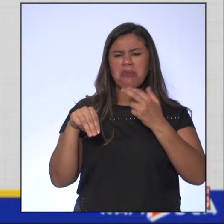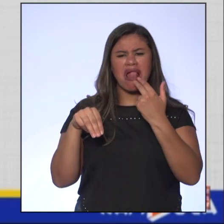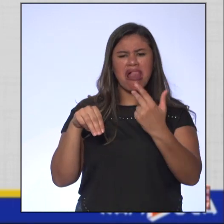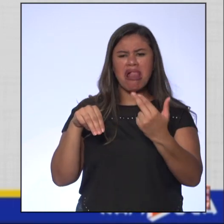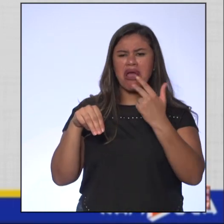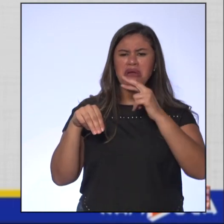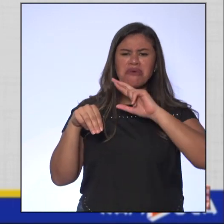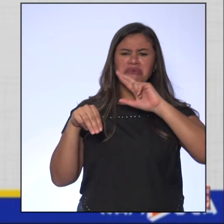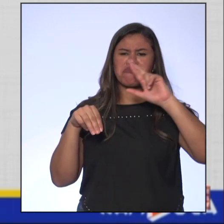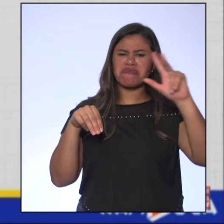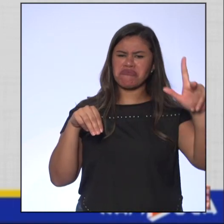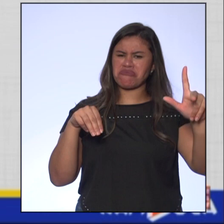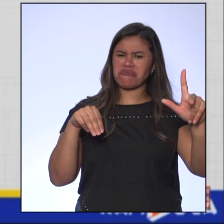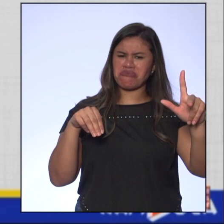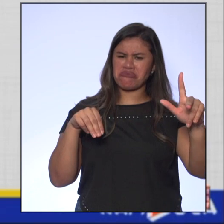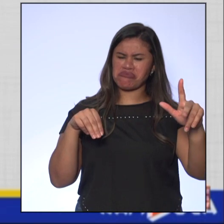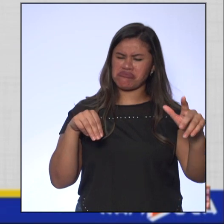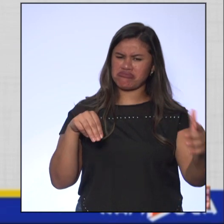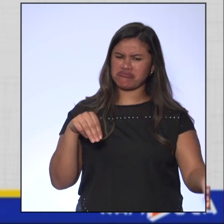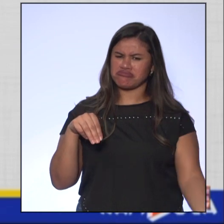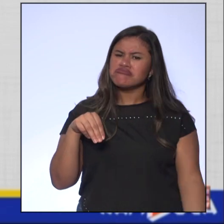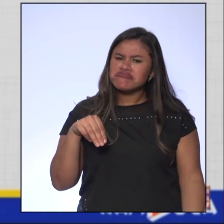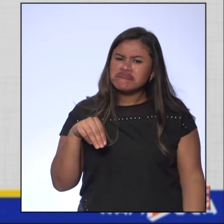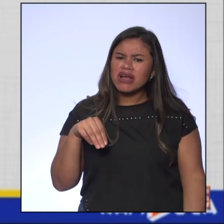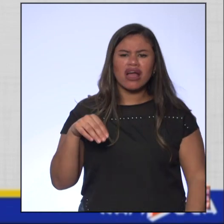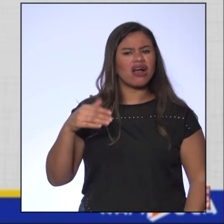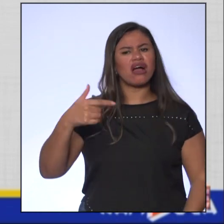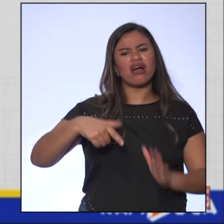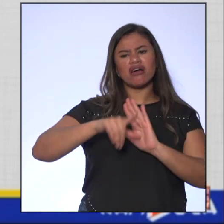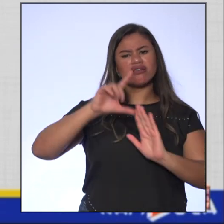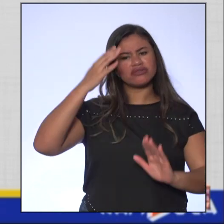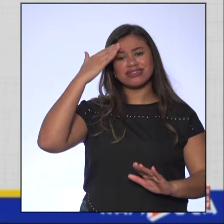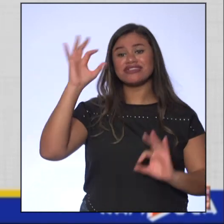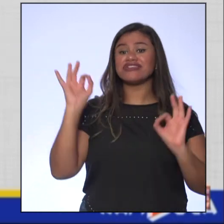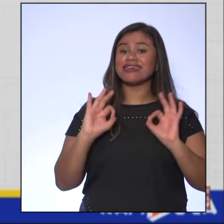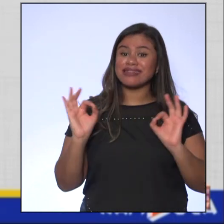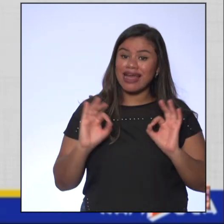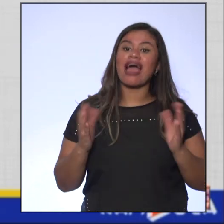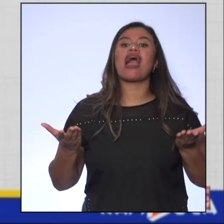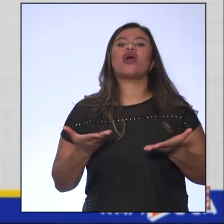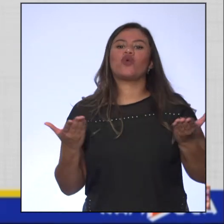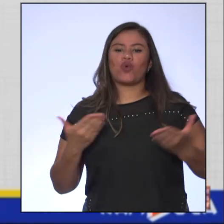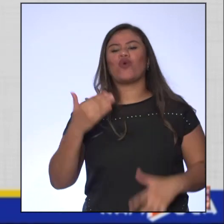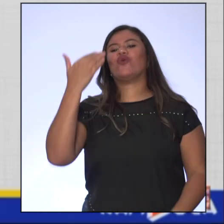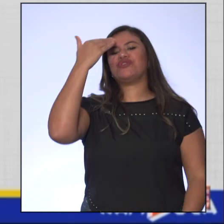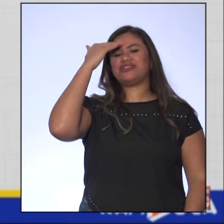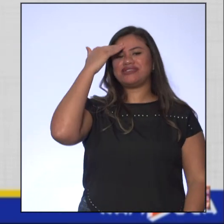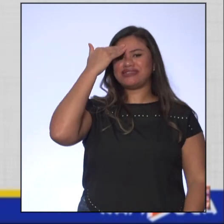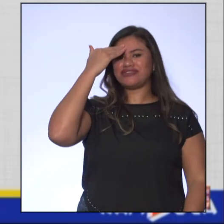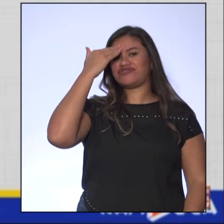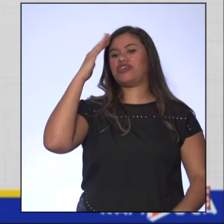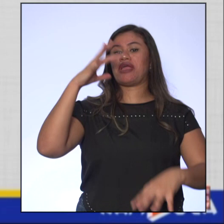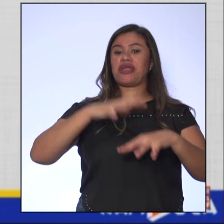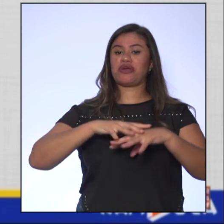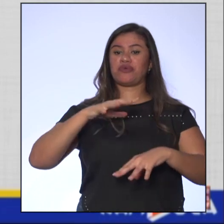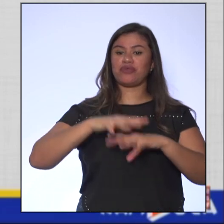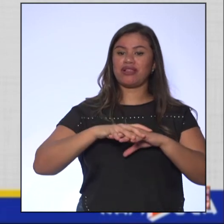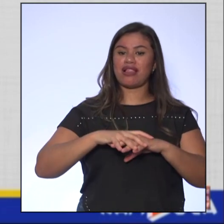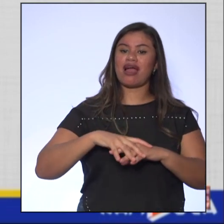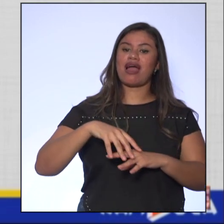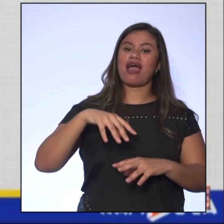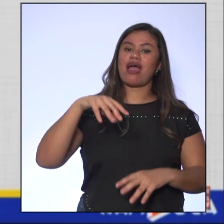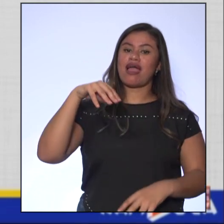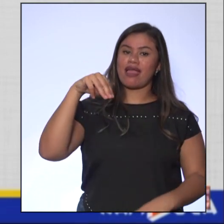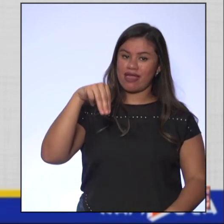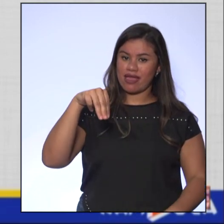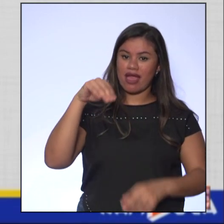falando línguas estranhas. Poxa, prof, eu não entendi, agora eu já sei. Ele está dizendo assim, para calcular a média aritmética